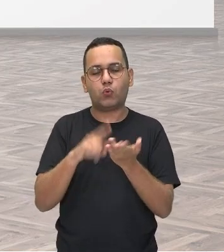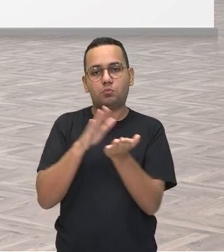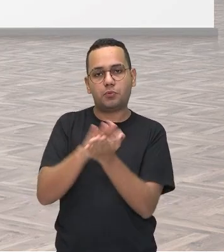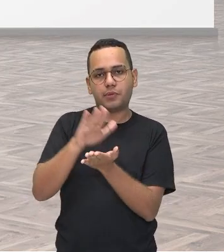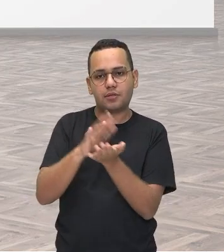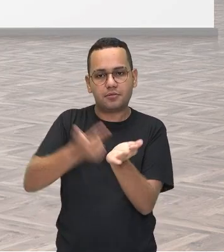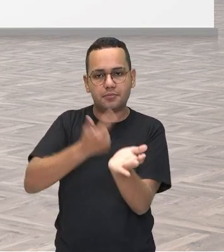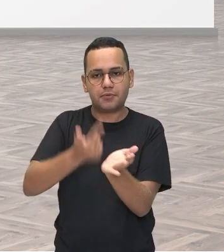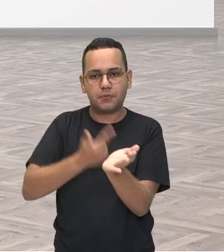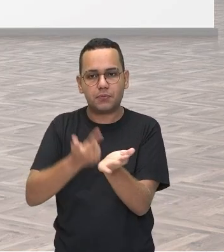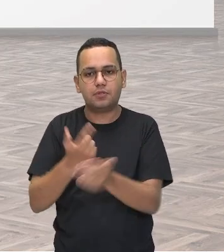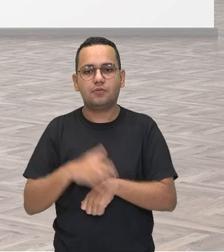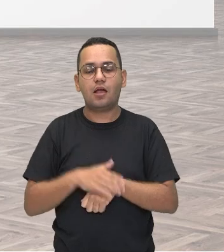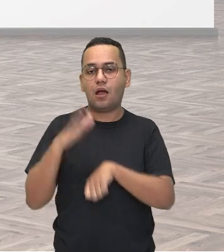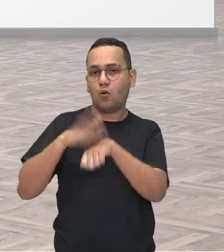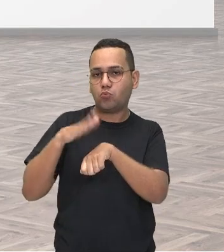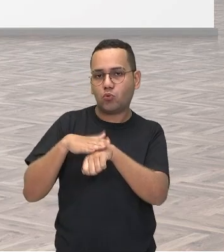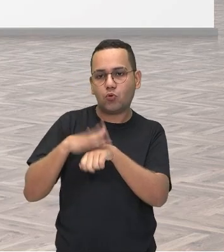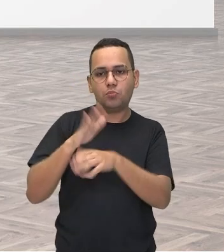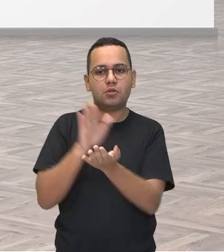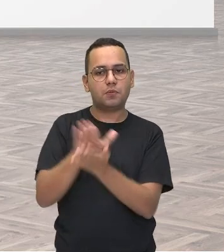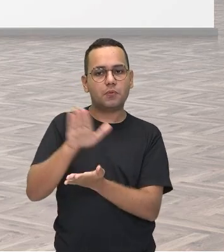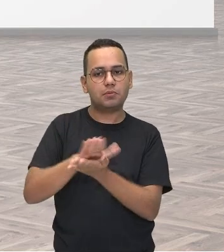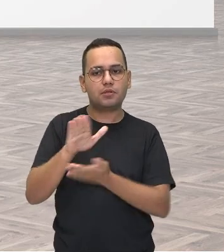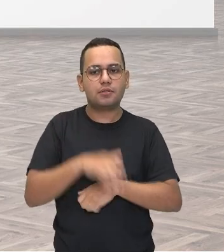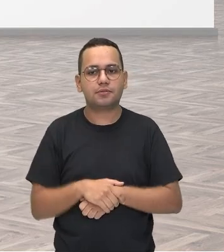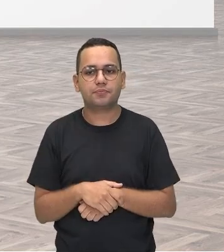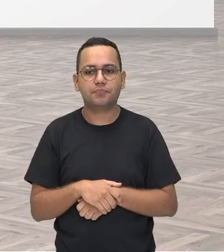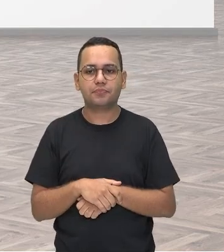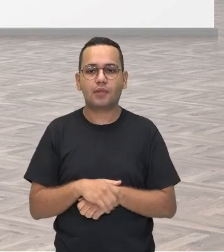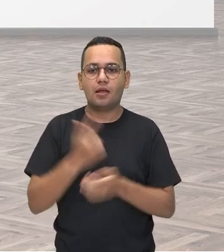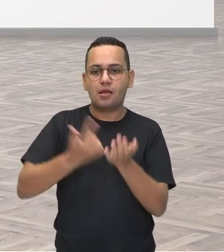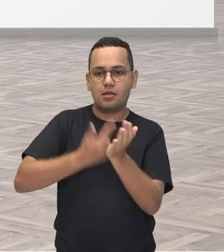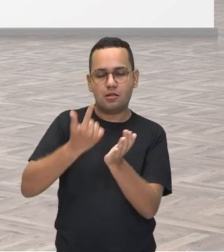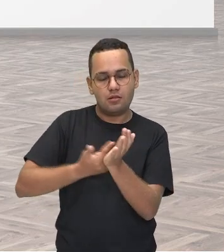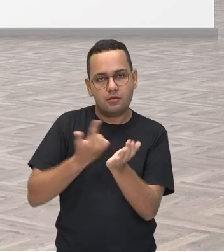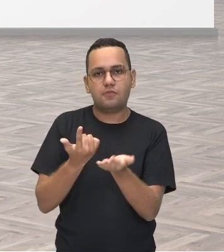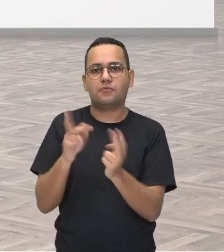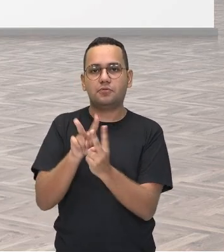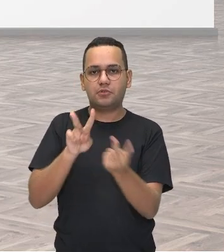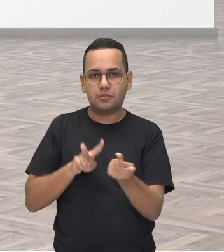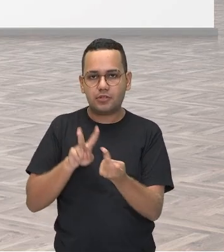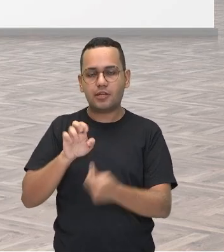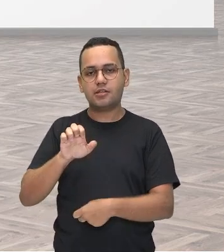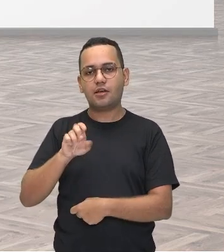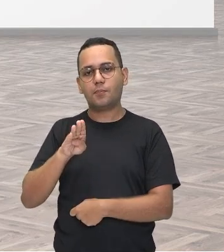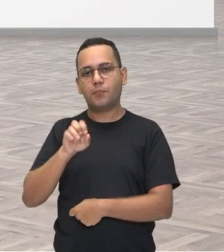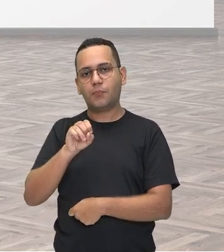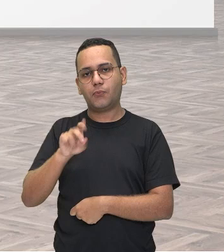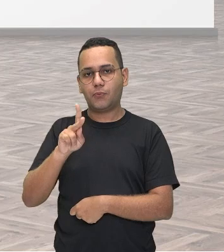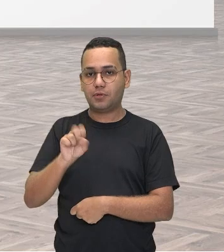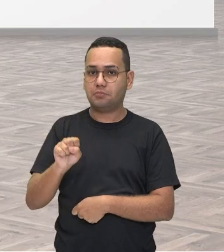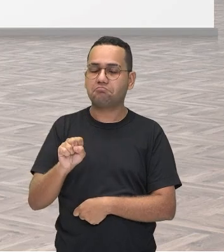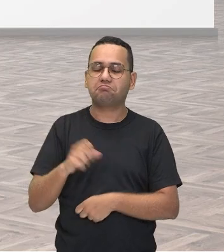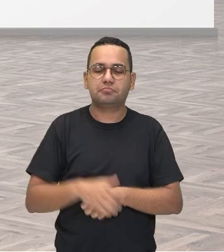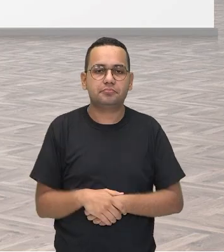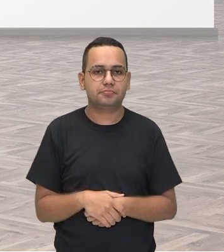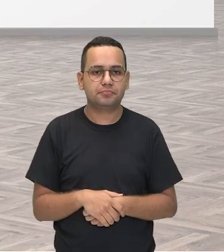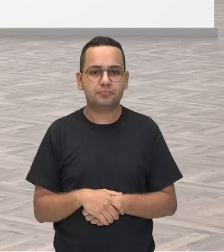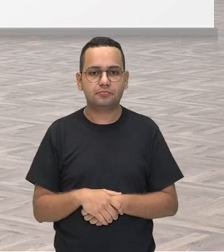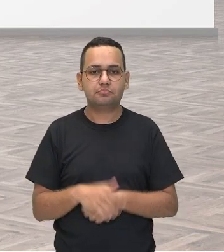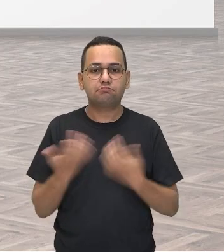publicação independente e livros digitais e e-books, que também está em alta hoje. Show de bola, né, gente? Aí essa forma de